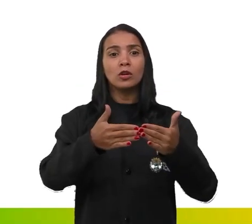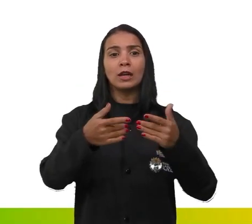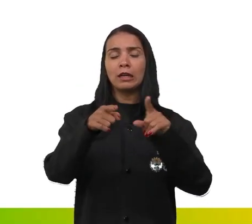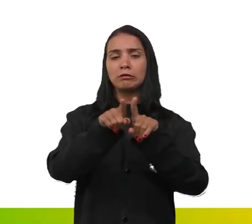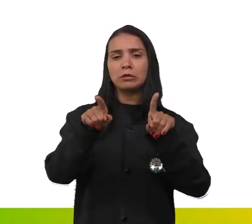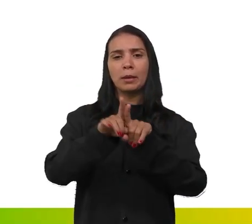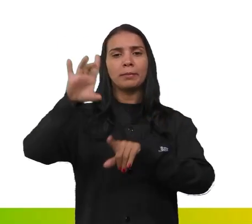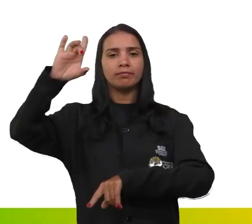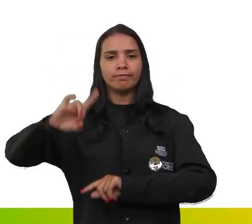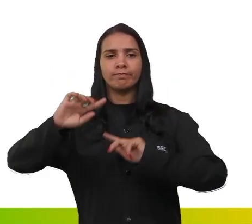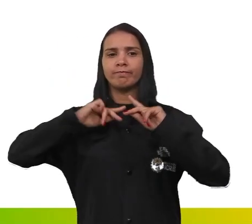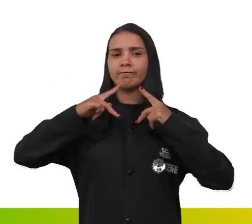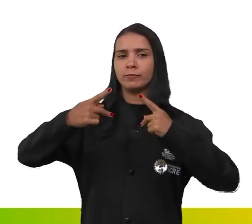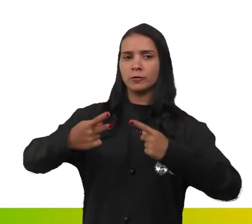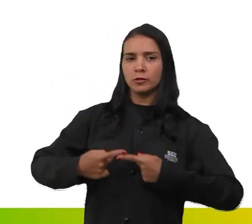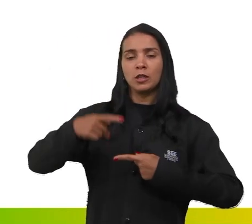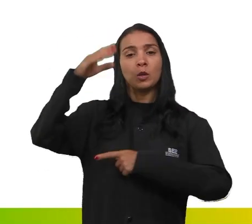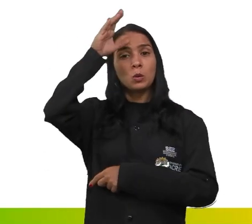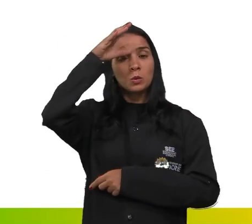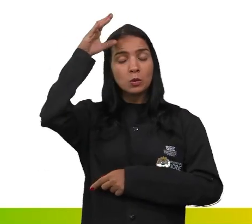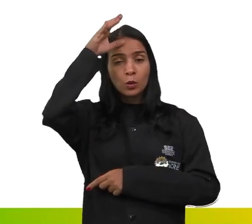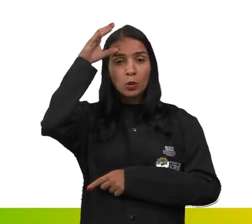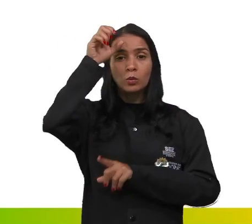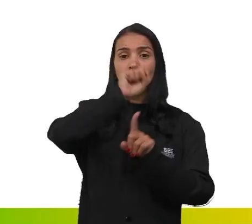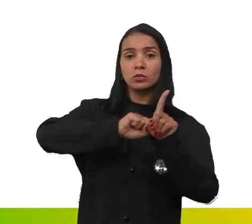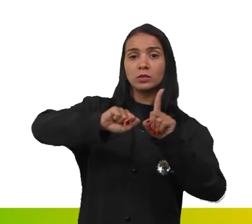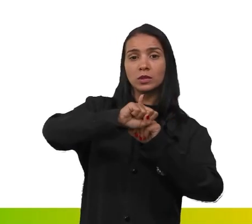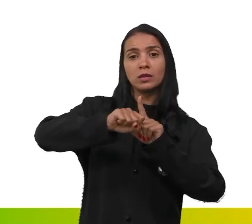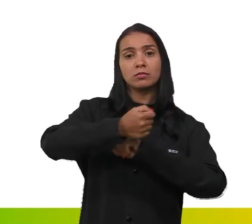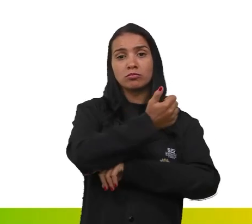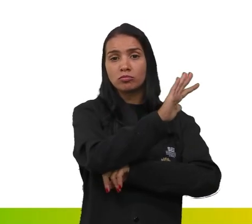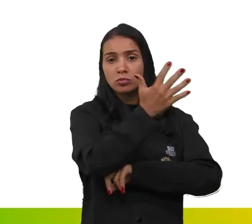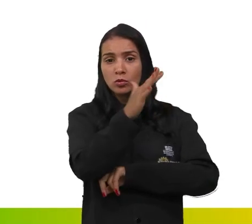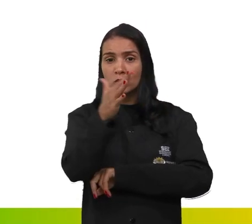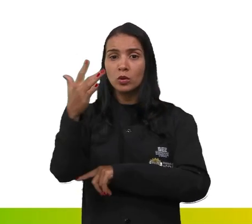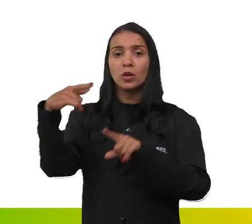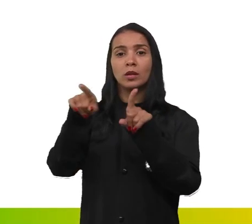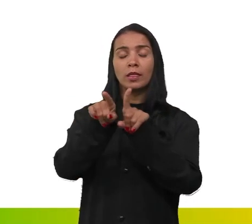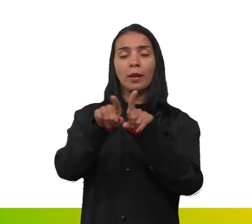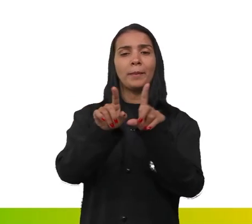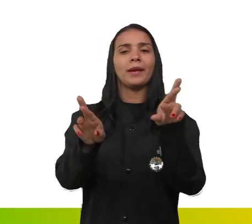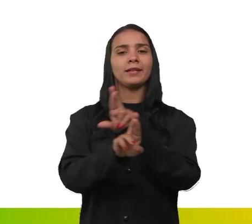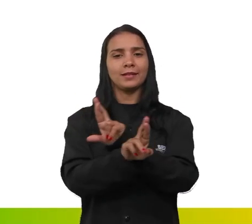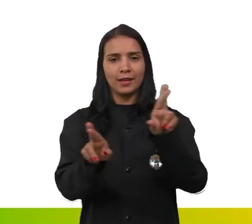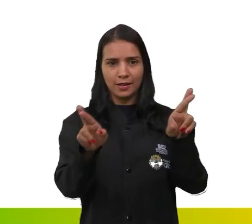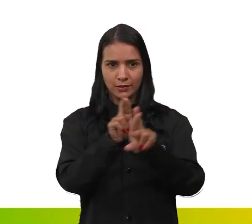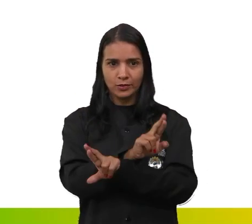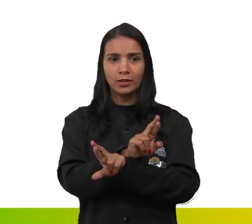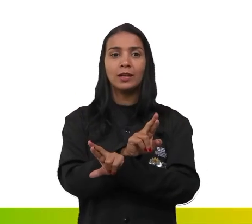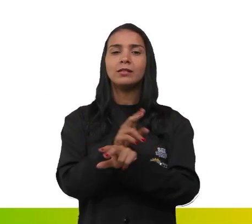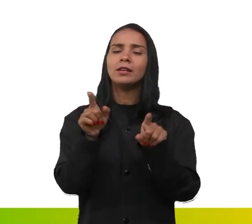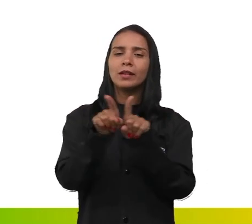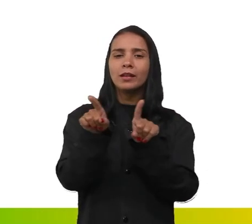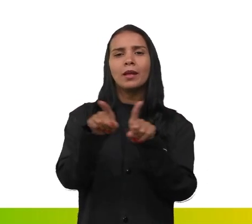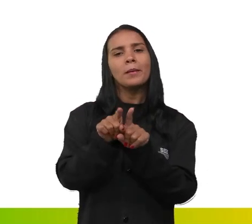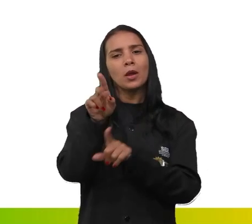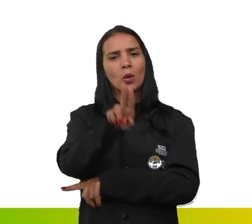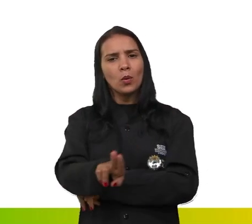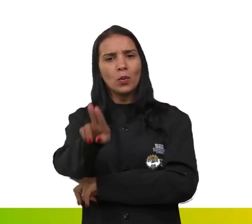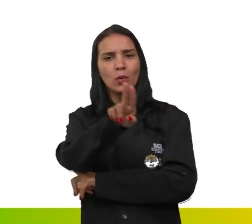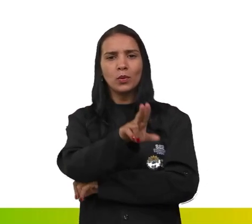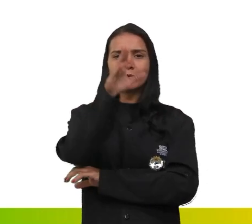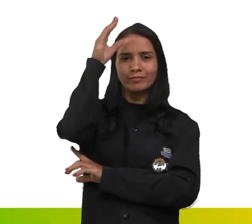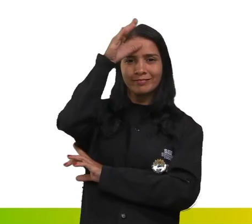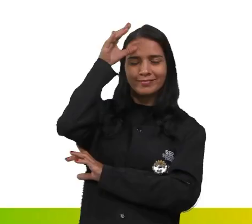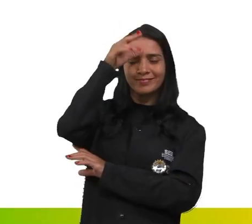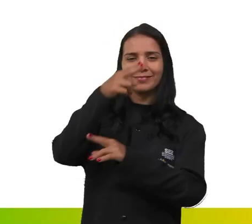humanos, a consciência socioambiental, que está ali interligada com as ações que são desenvolvidas, assim como o consumo